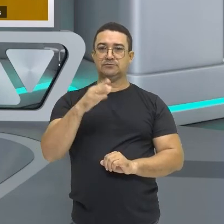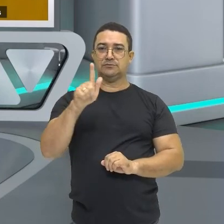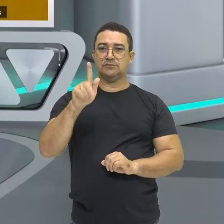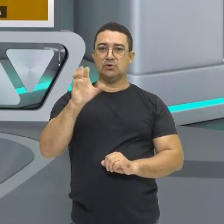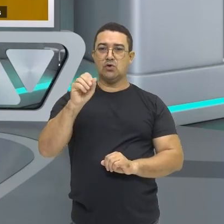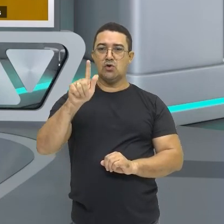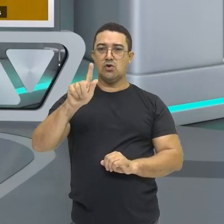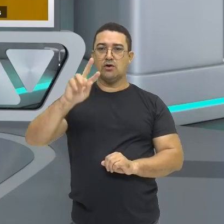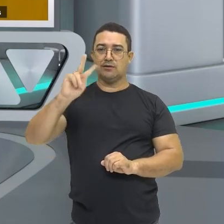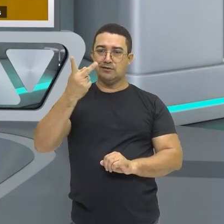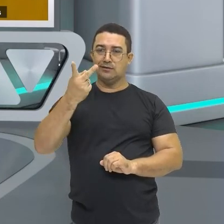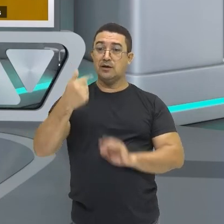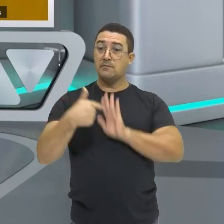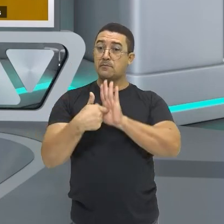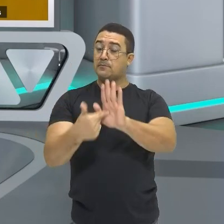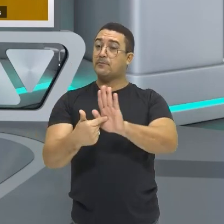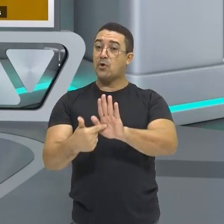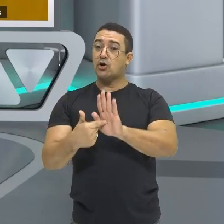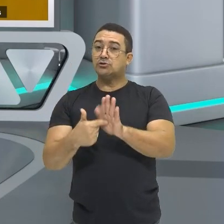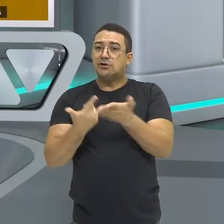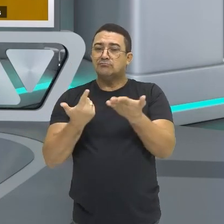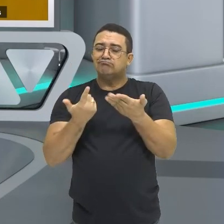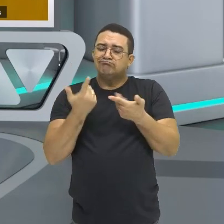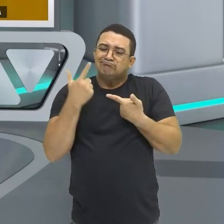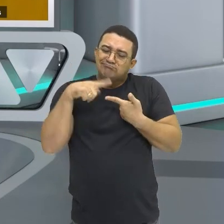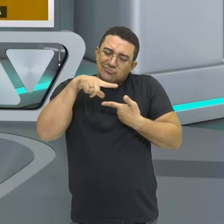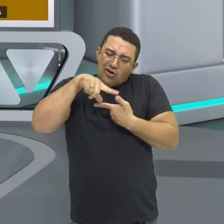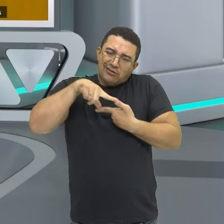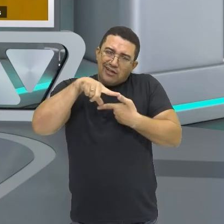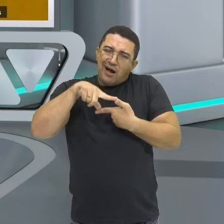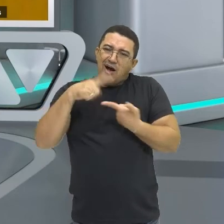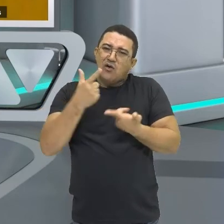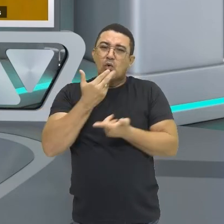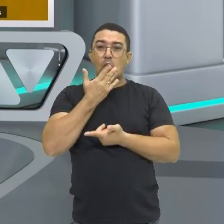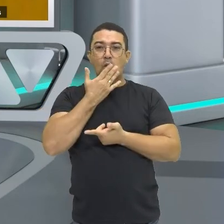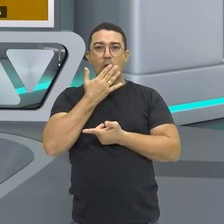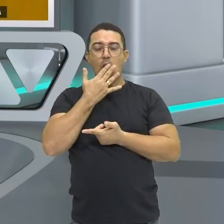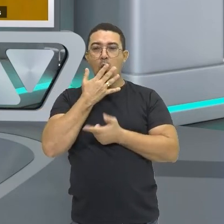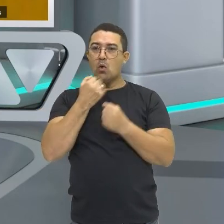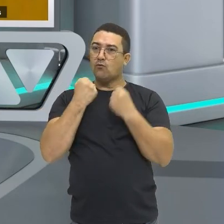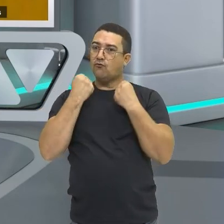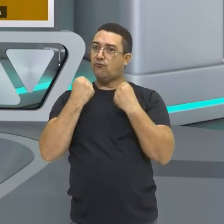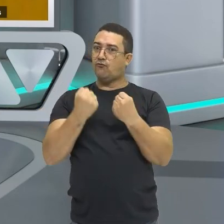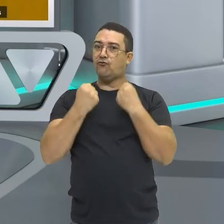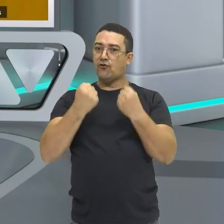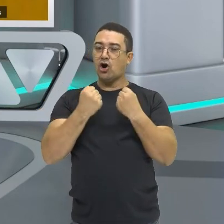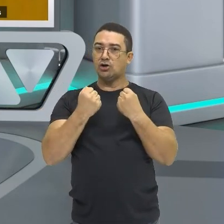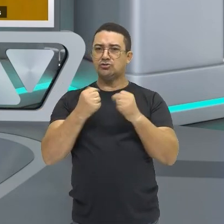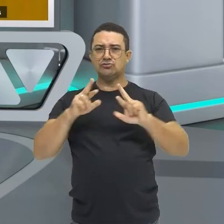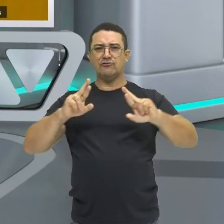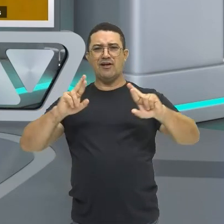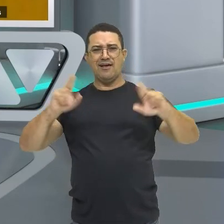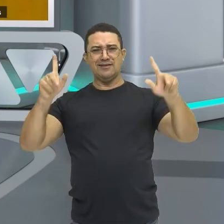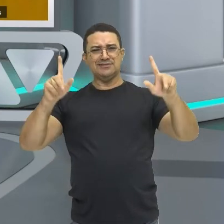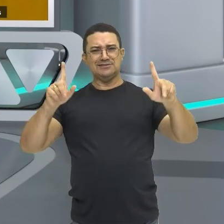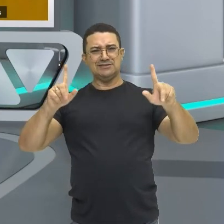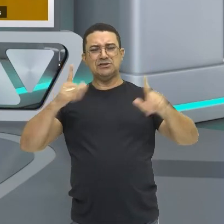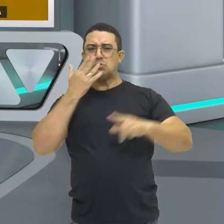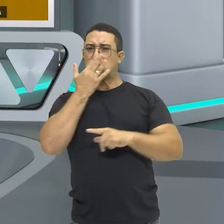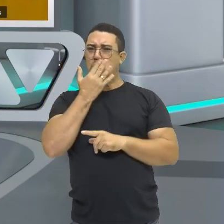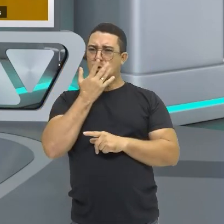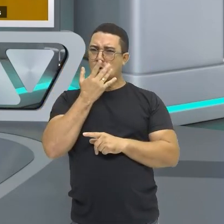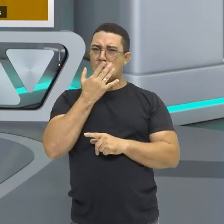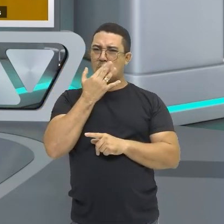Tá? Então ele traz essa questão, né, da solidão, as cores muito grossas, o contraste entre as cores, certo? São